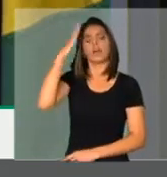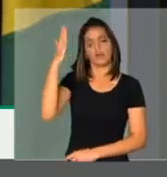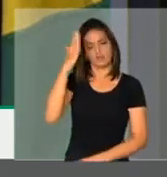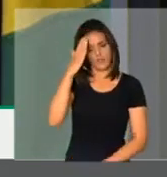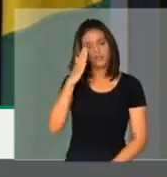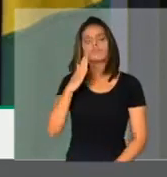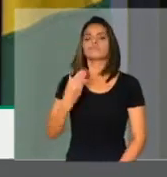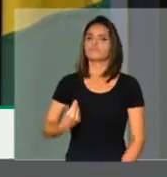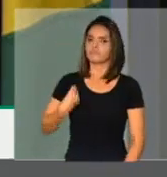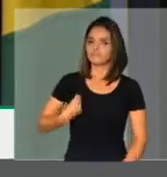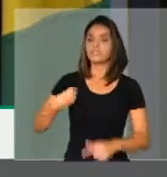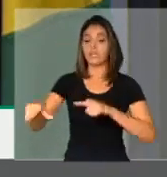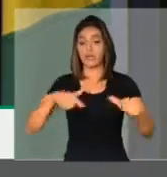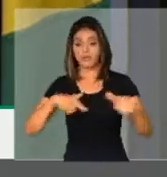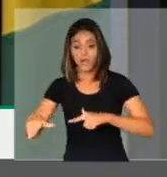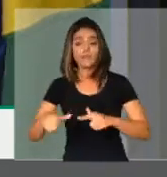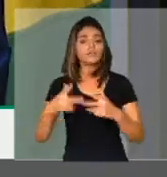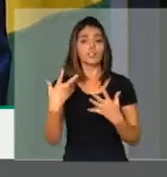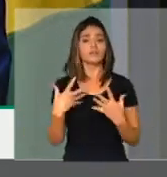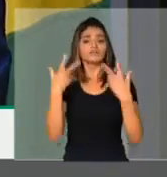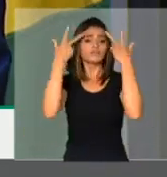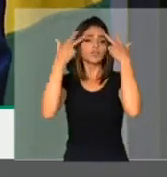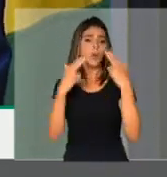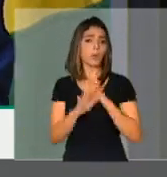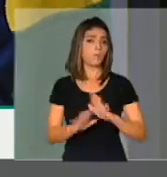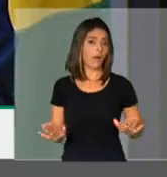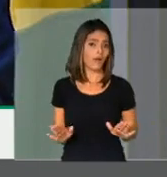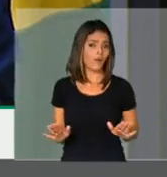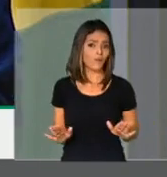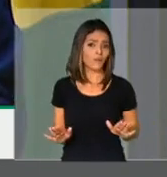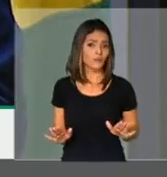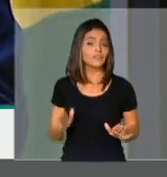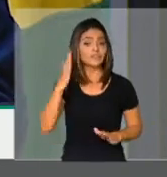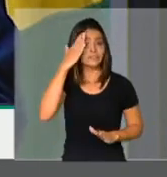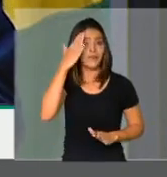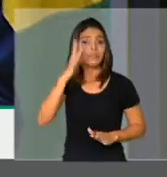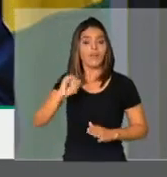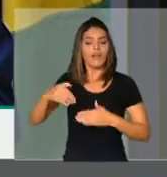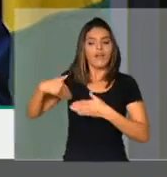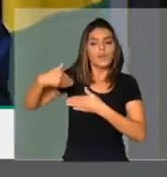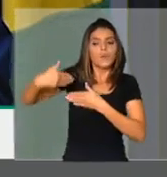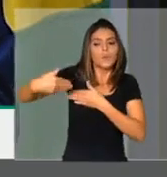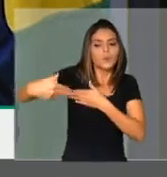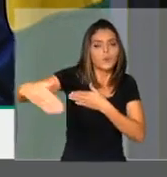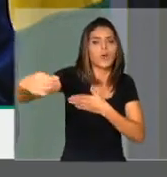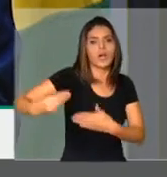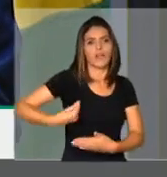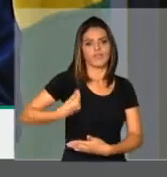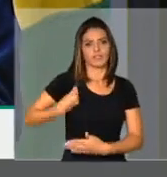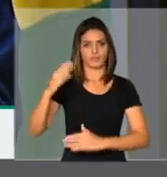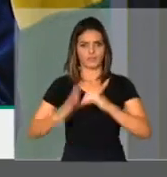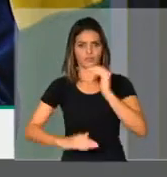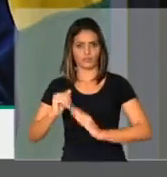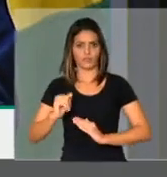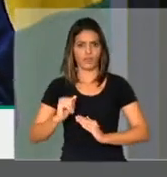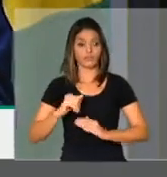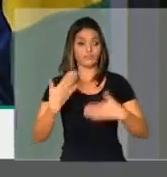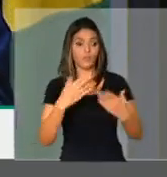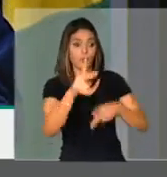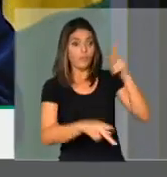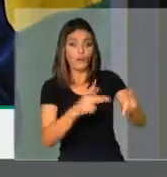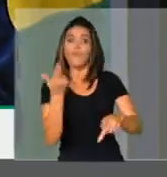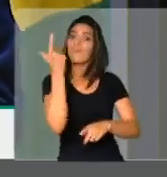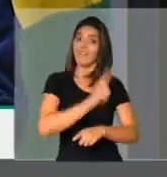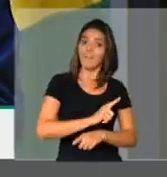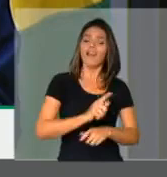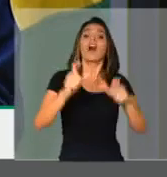vida. Então, a população ganha. Nós vamos ter médico onde está